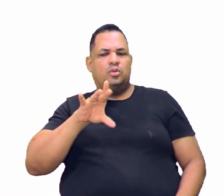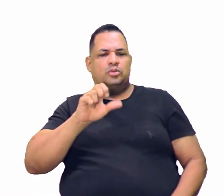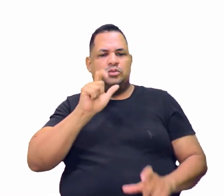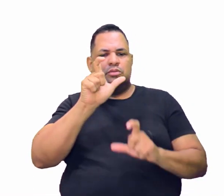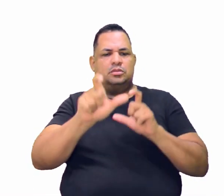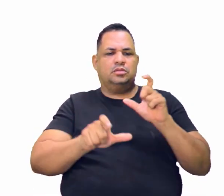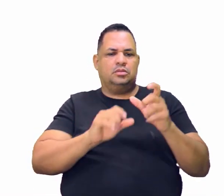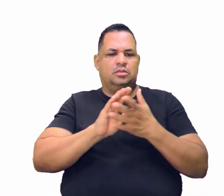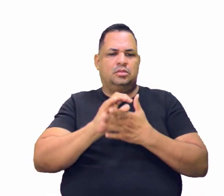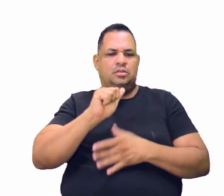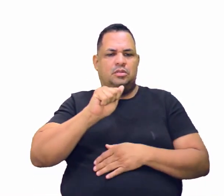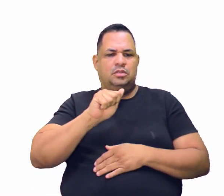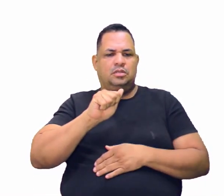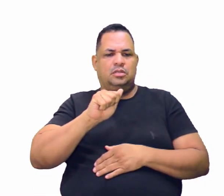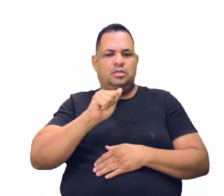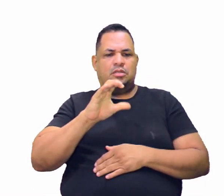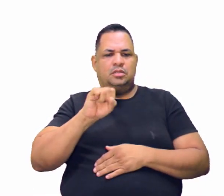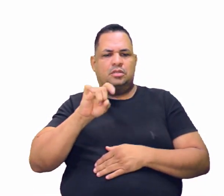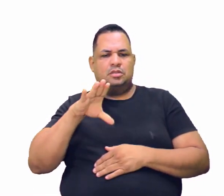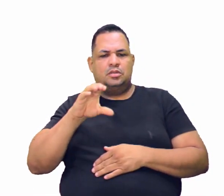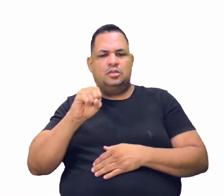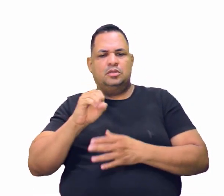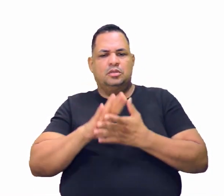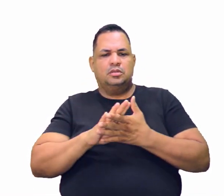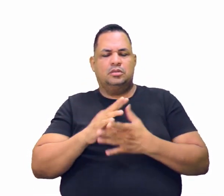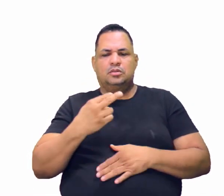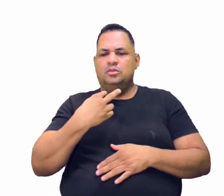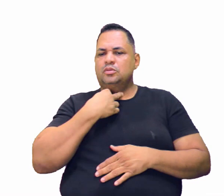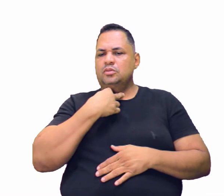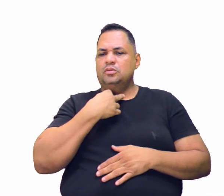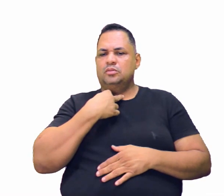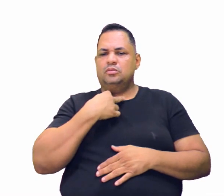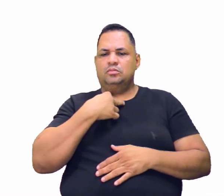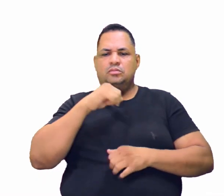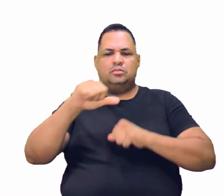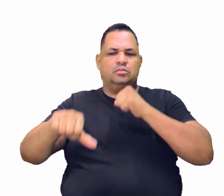a sós, presta atenção, é